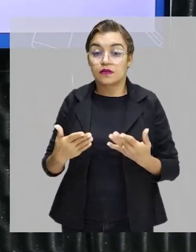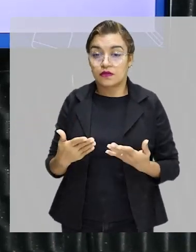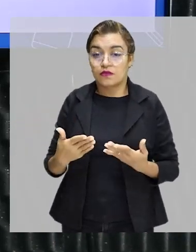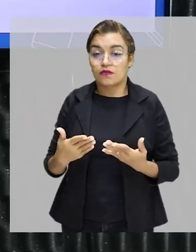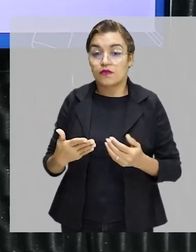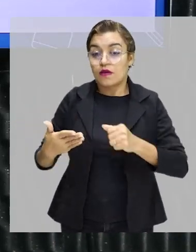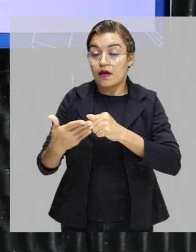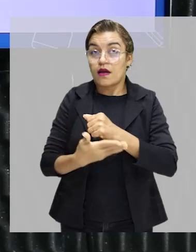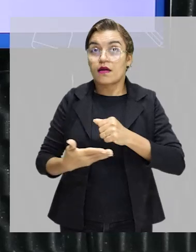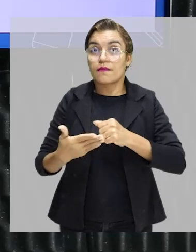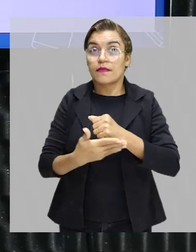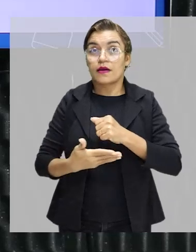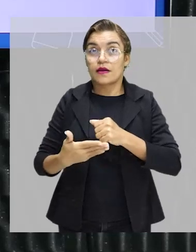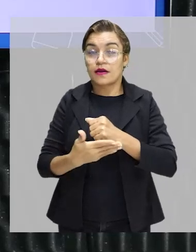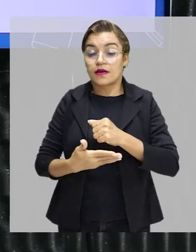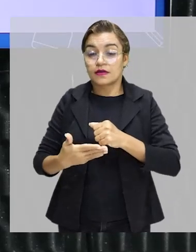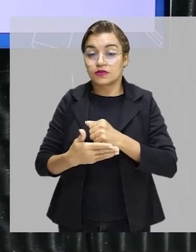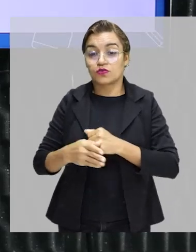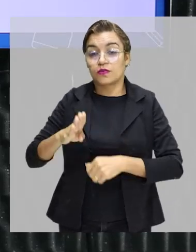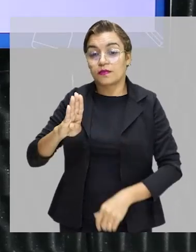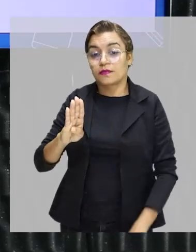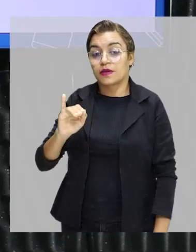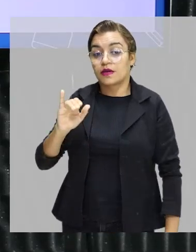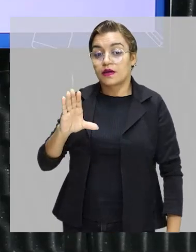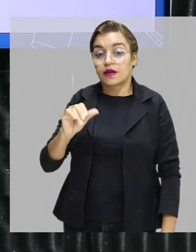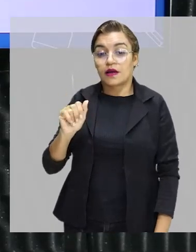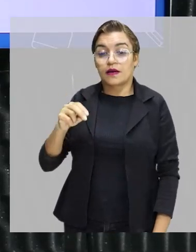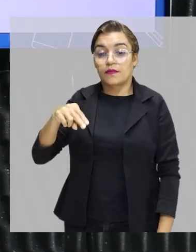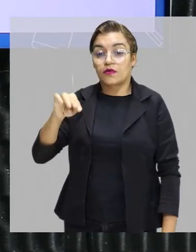cálcio no conteúdo da garrafa.